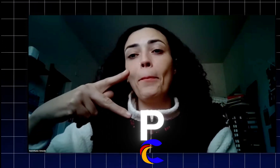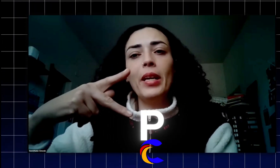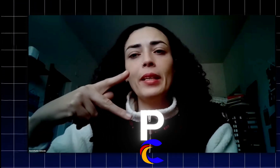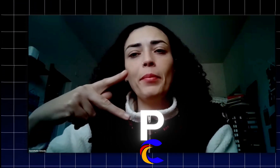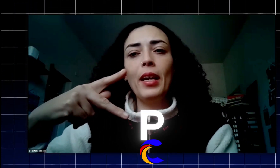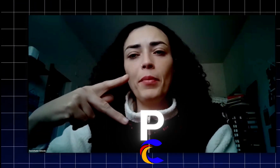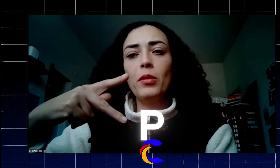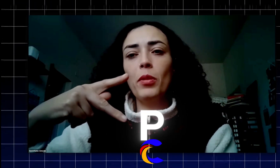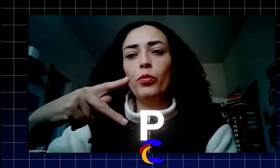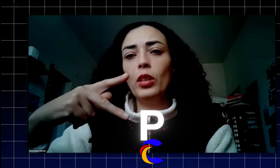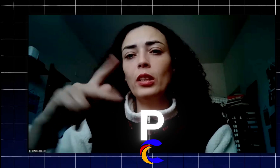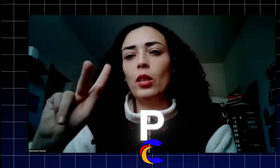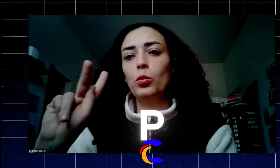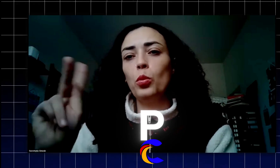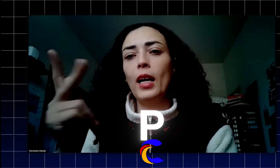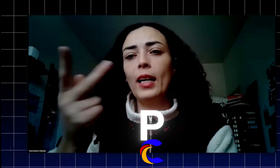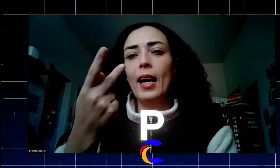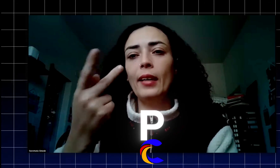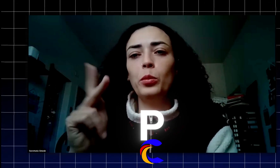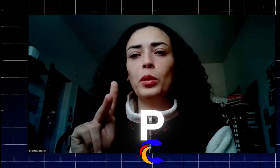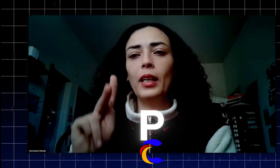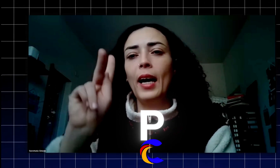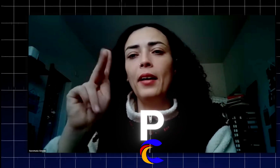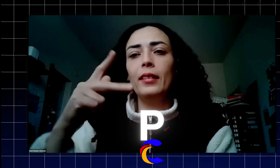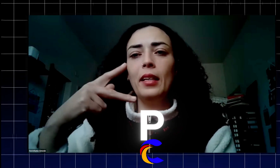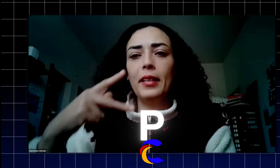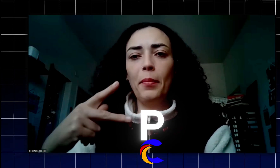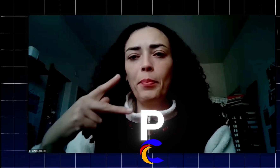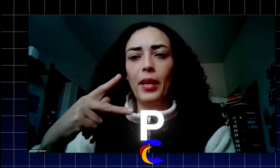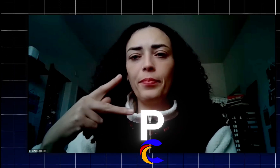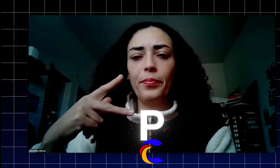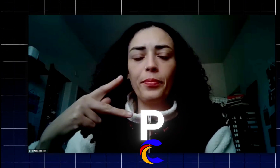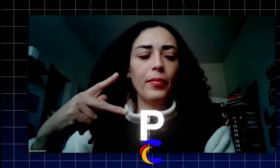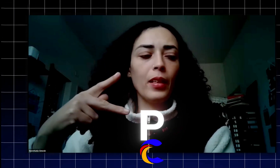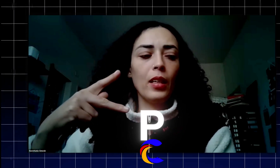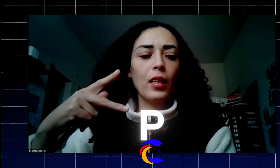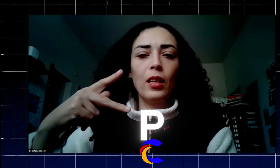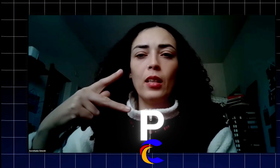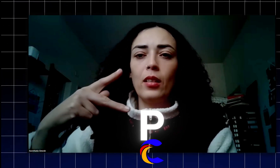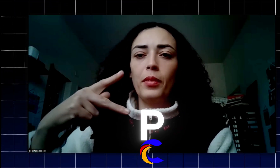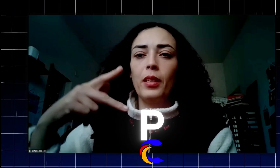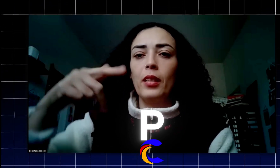P. P também é a mesma configuração, do H, do K, letra P.